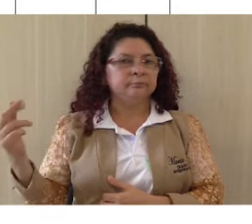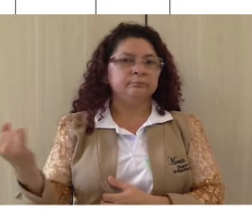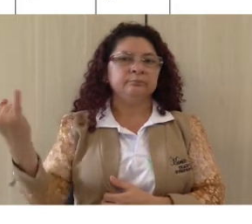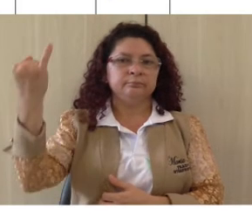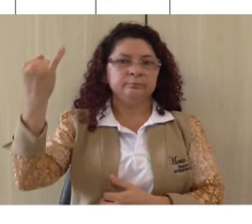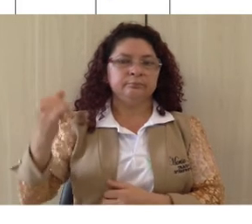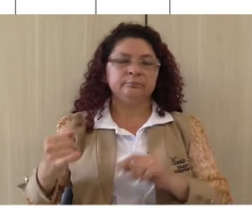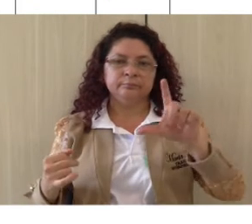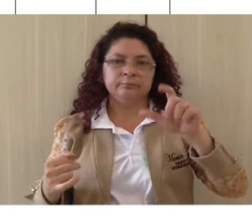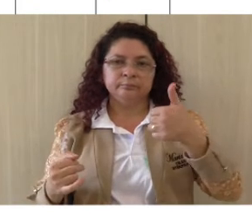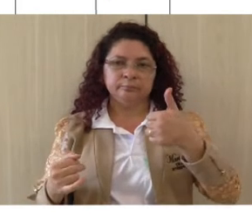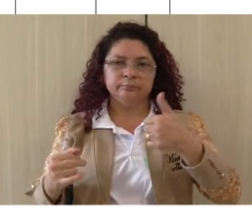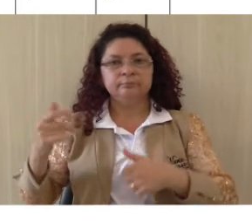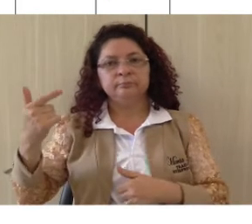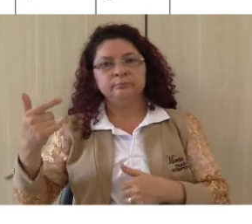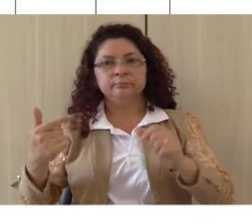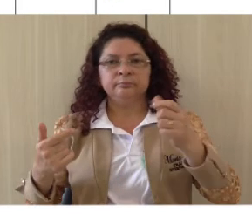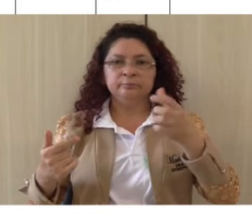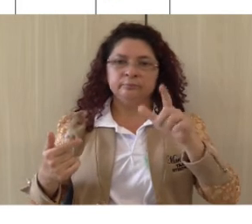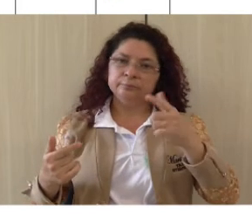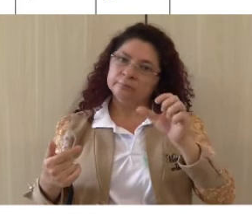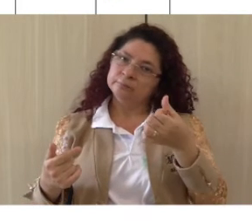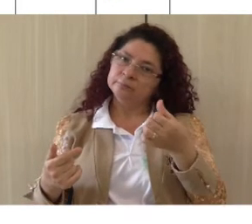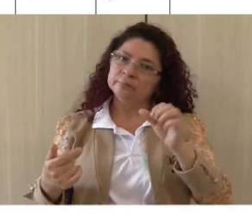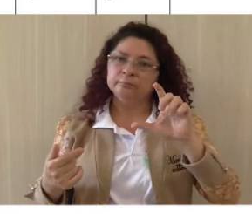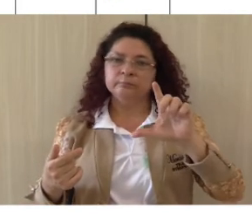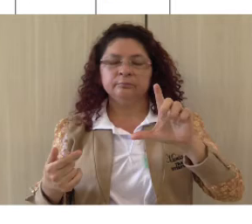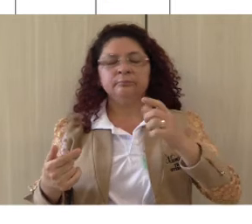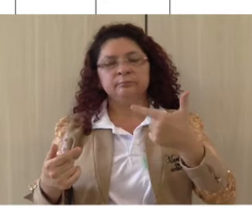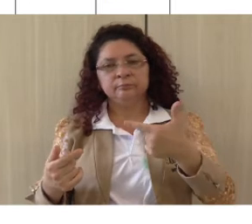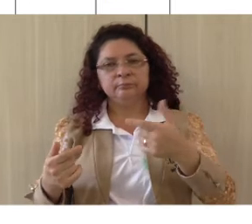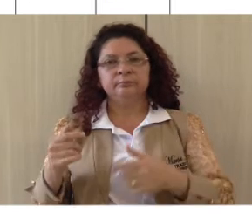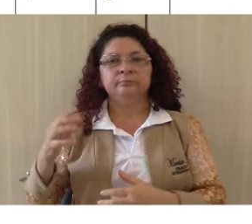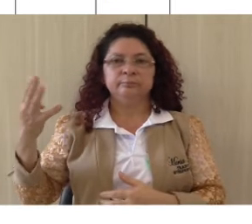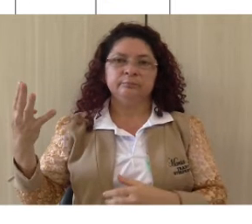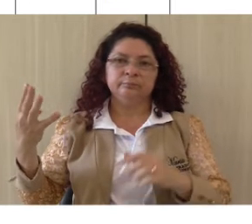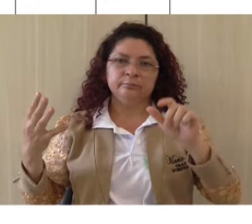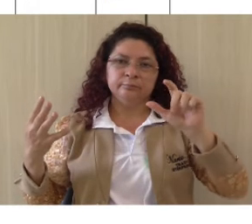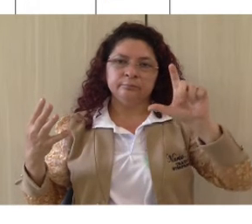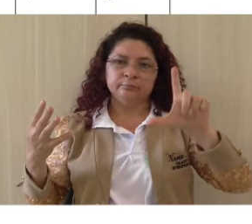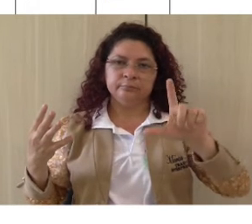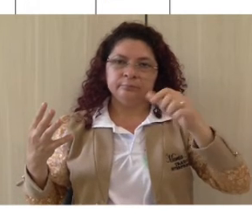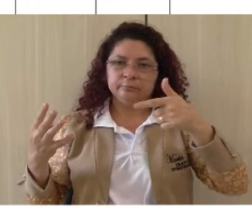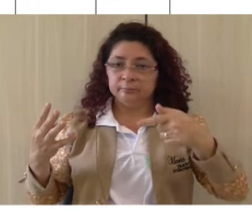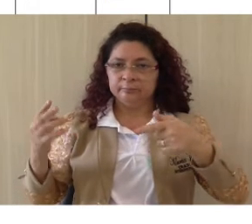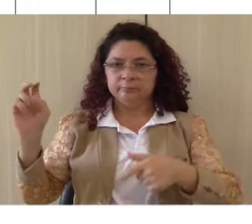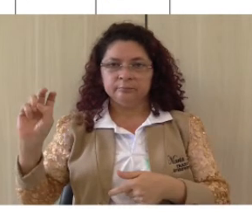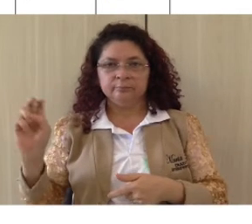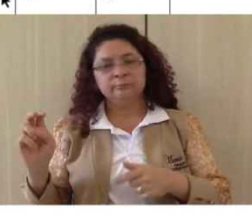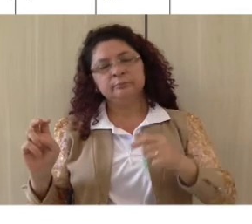prioridade, L1, segundo, L6, terceiro, L2, quarto, L7,